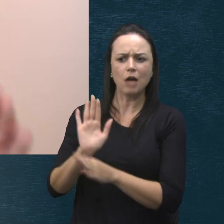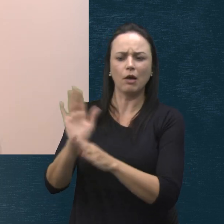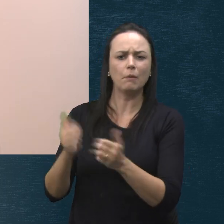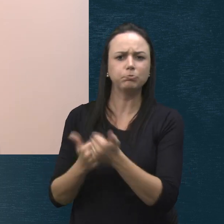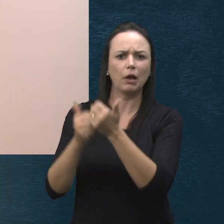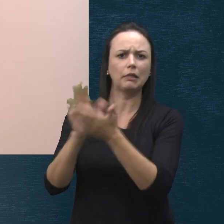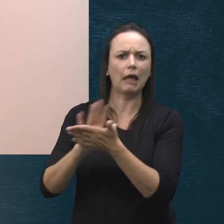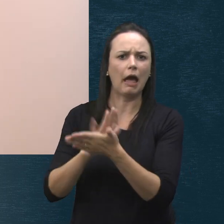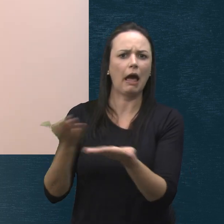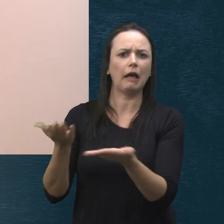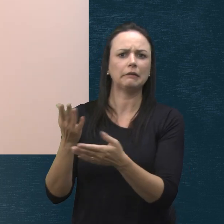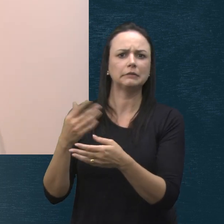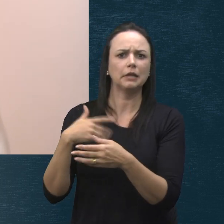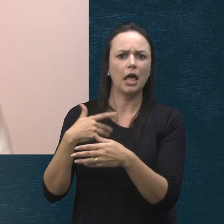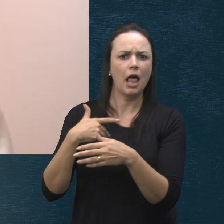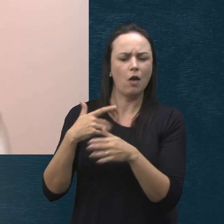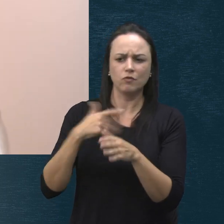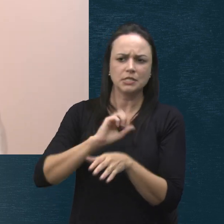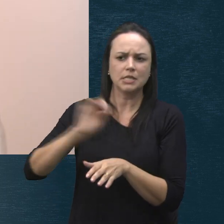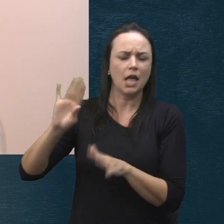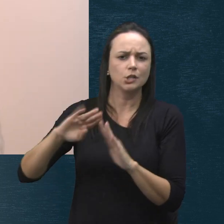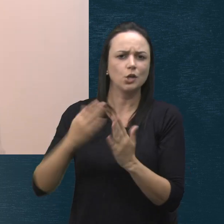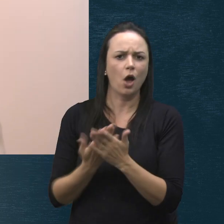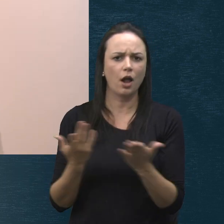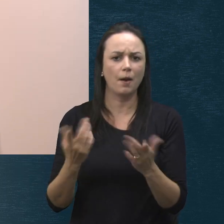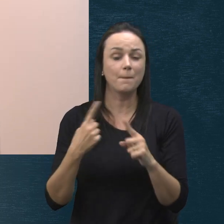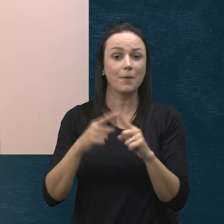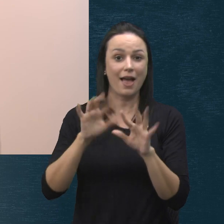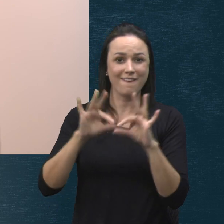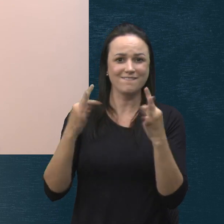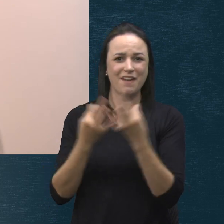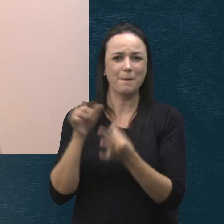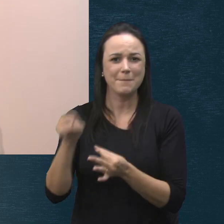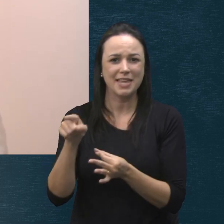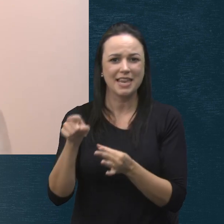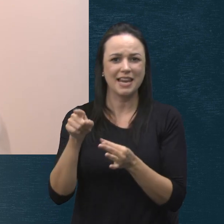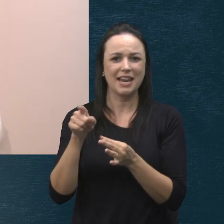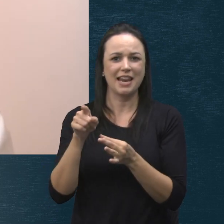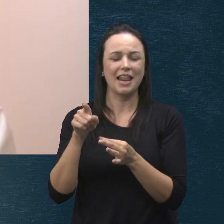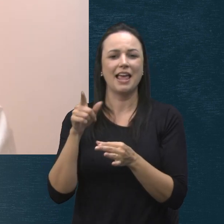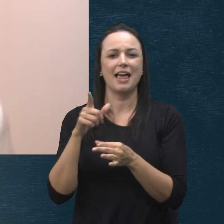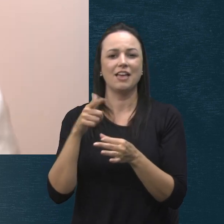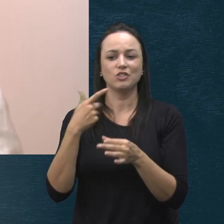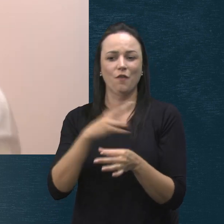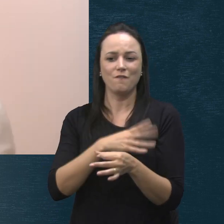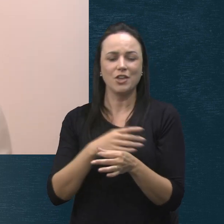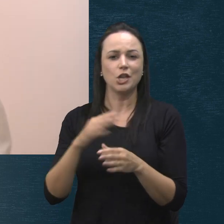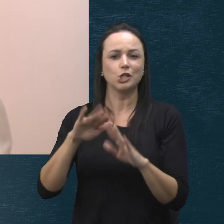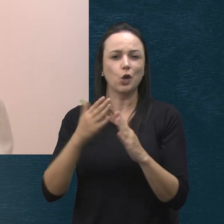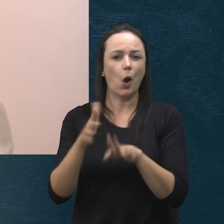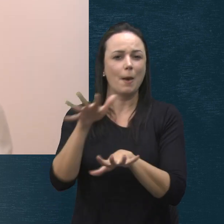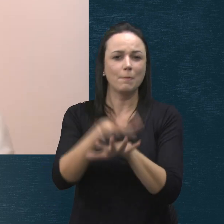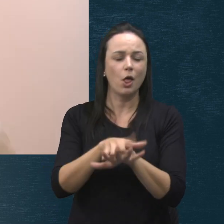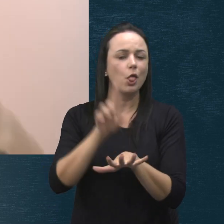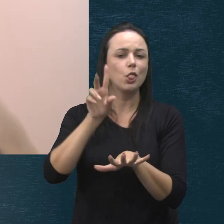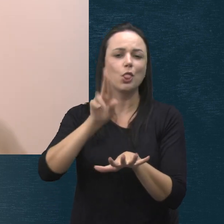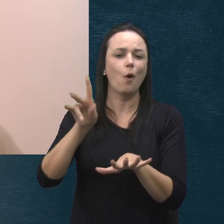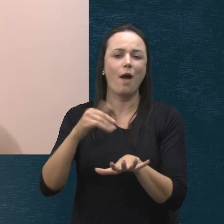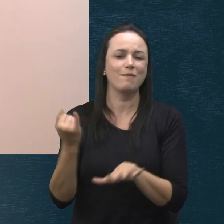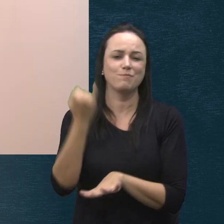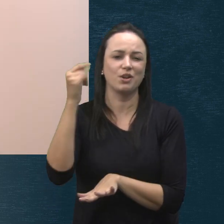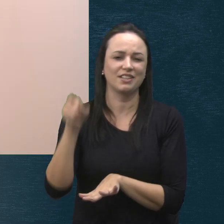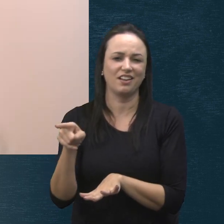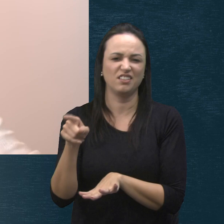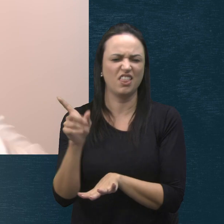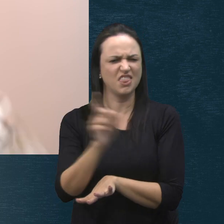escola. Porque para aquela família, estar numa escola que seja inclusiva não é um valor importante. Não é um valor fundamental que você diga,